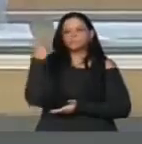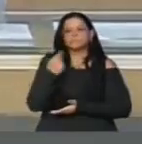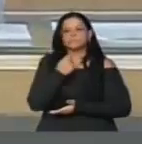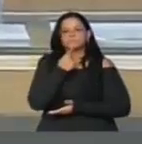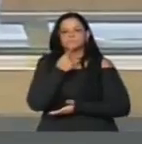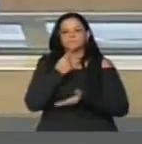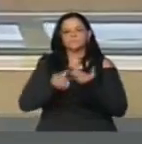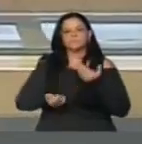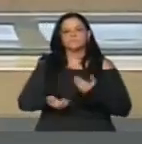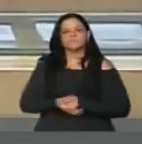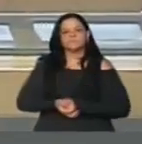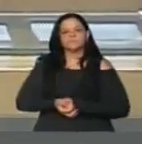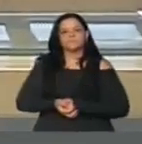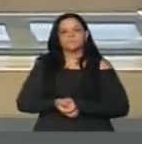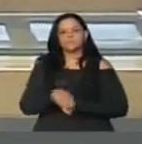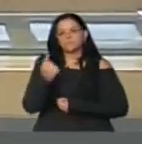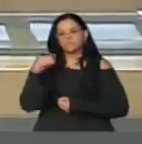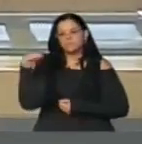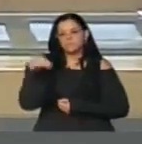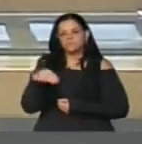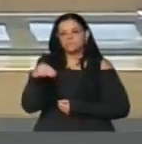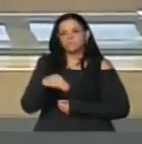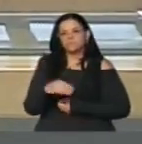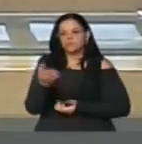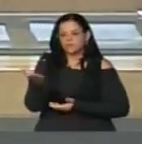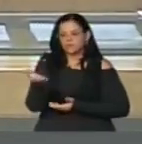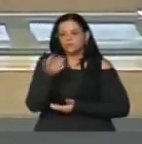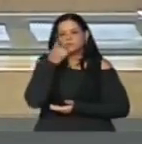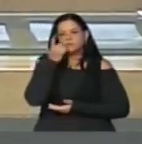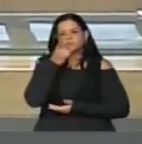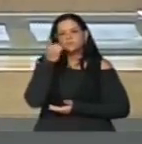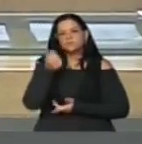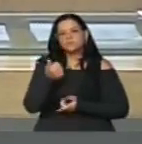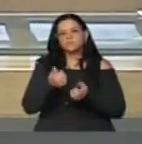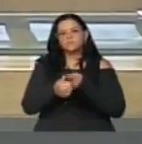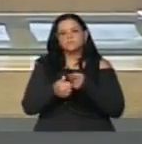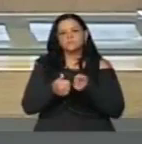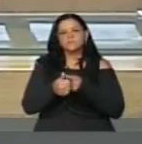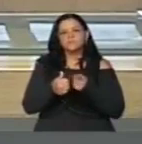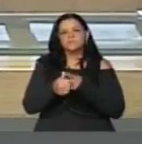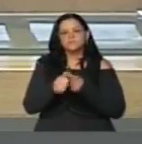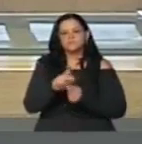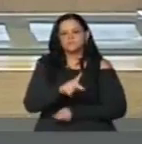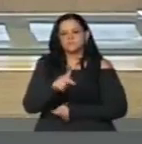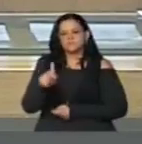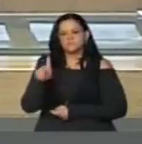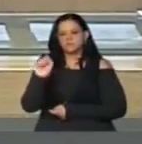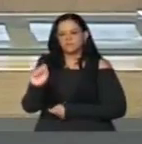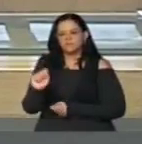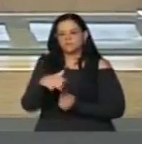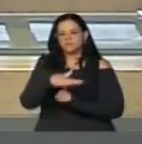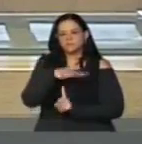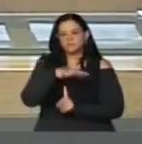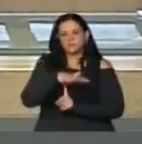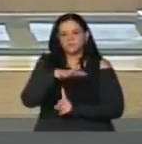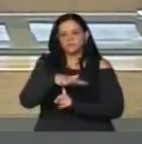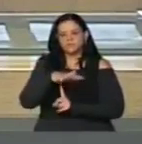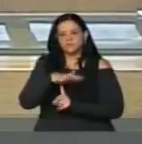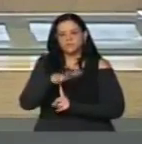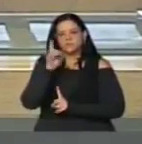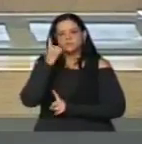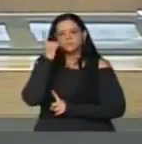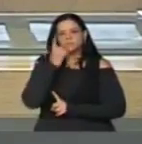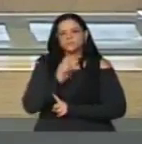para dar como lido por um minuto. Conceda a palavra ao primeiro orador inscrito pelo PPS do Paraná, nobre